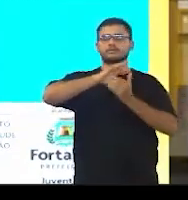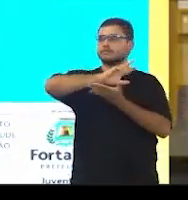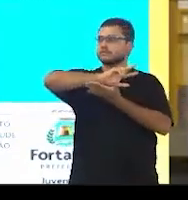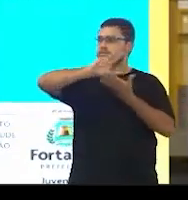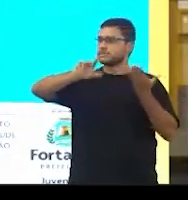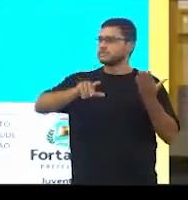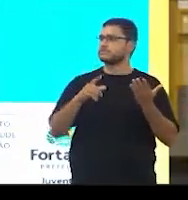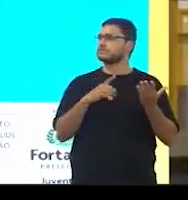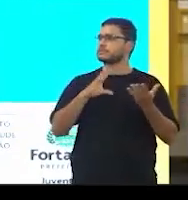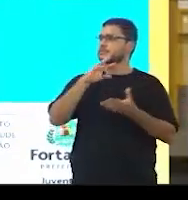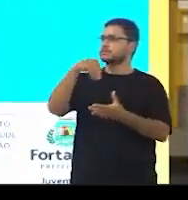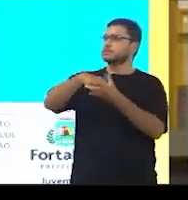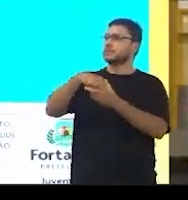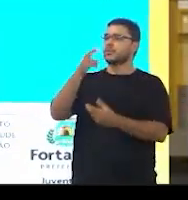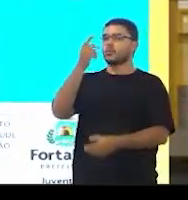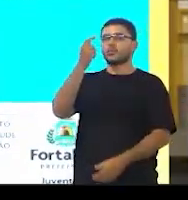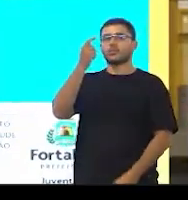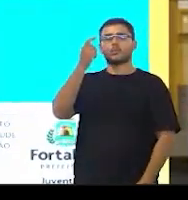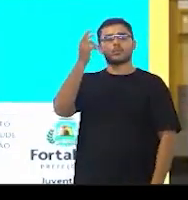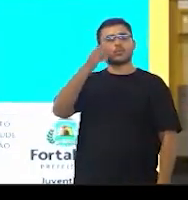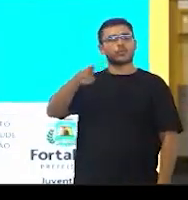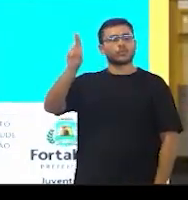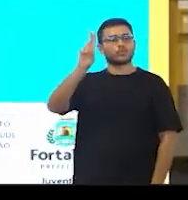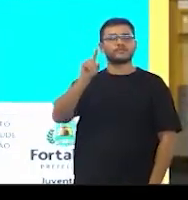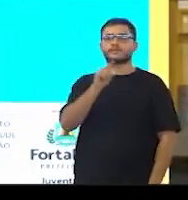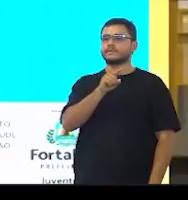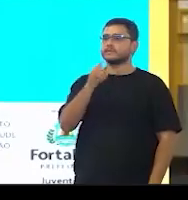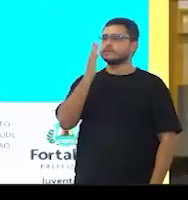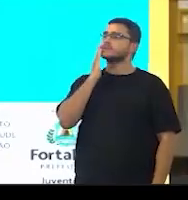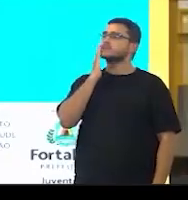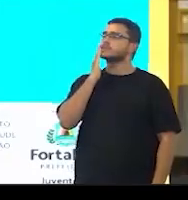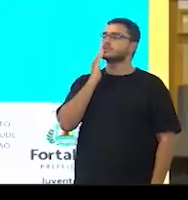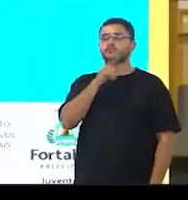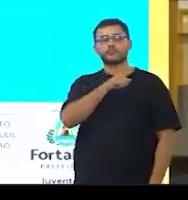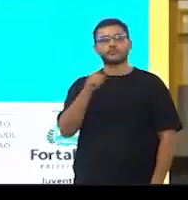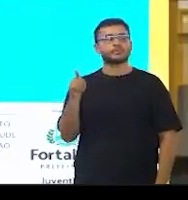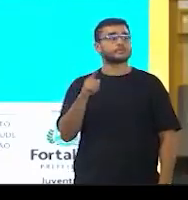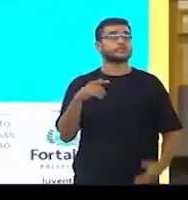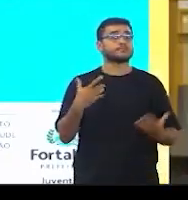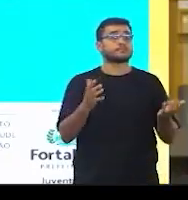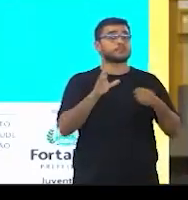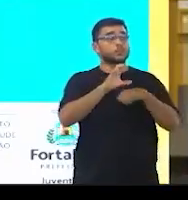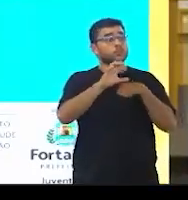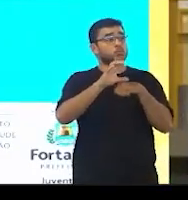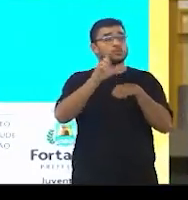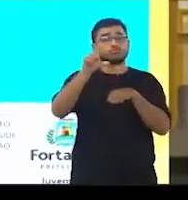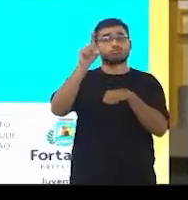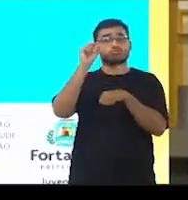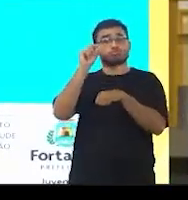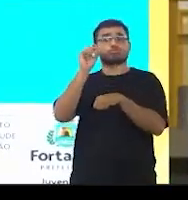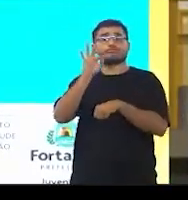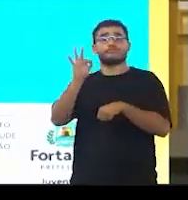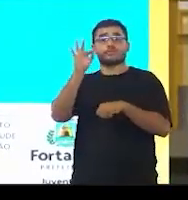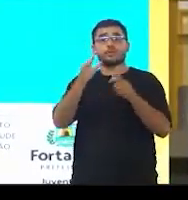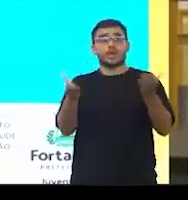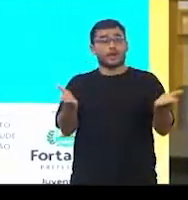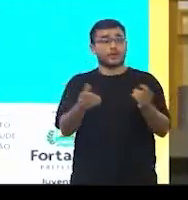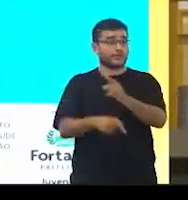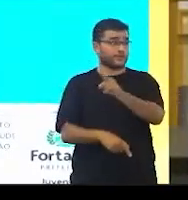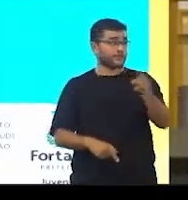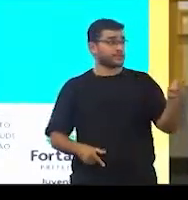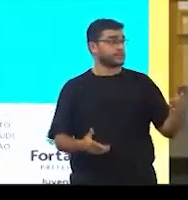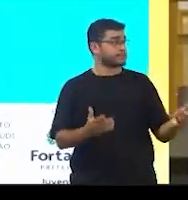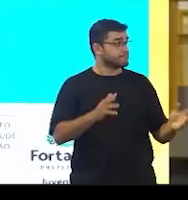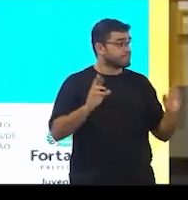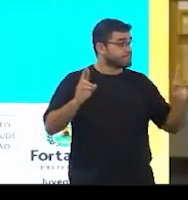das universidades, já também nos cursos que escolheram, e agora chegou a vez de vocês. Levanta a mão que vai